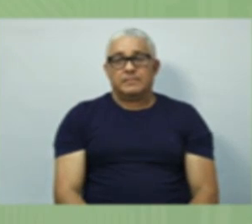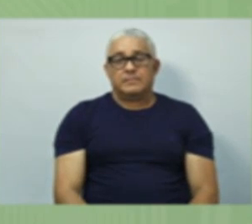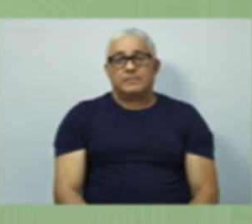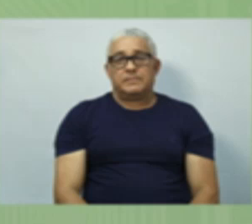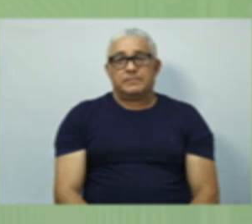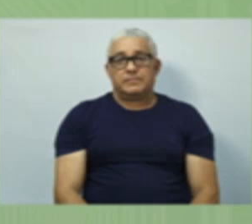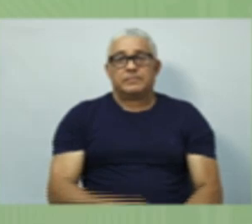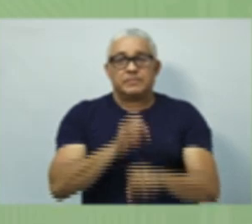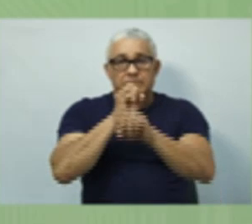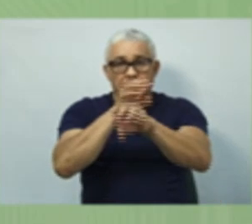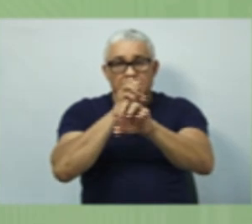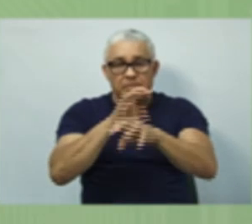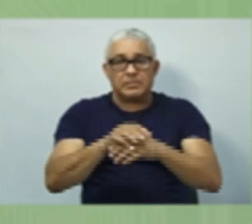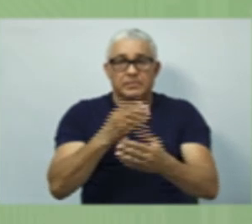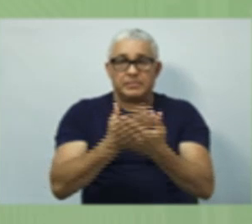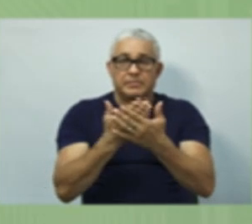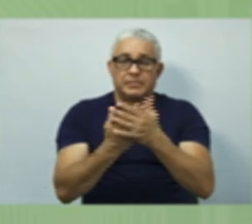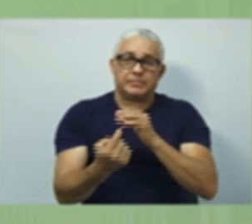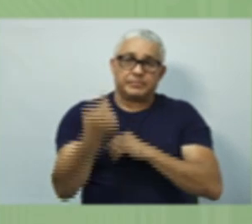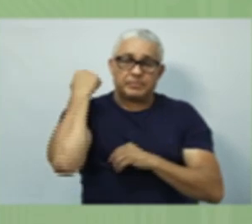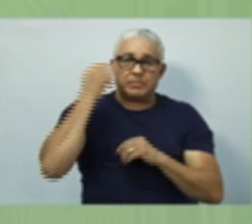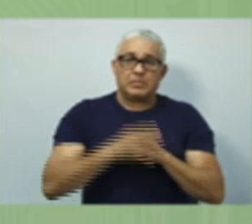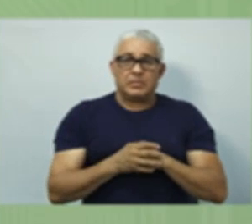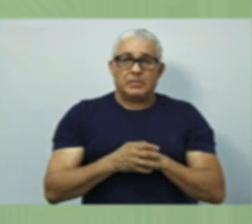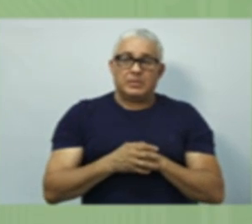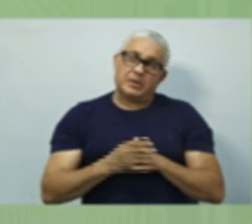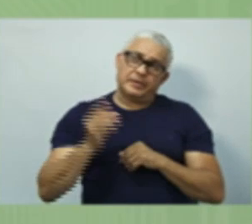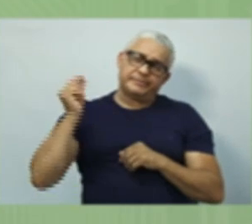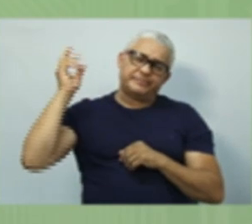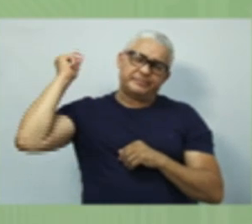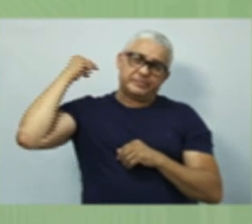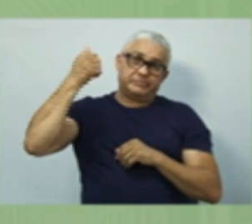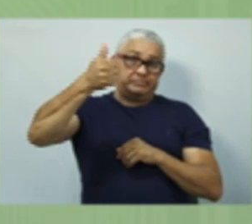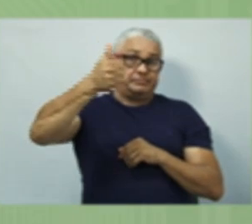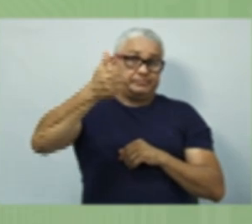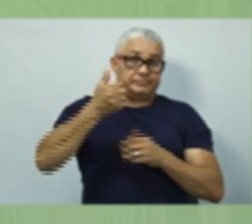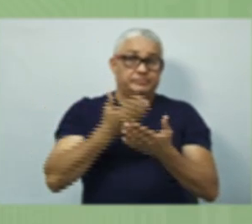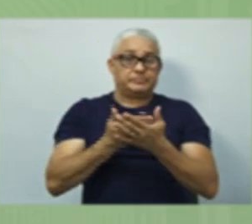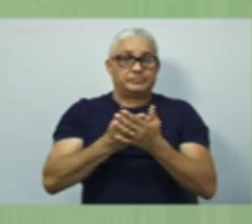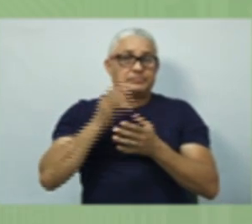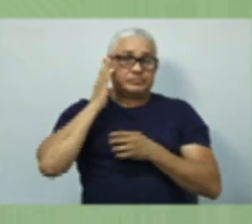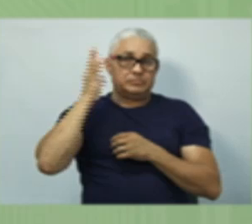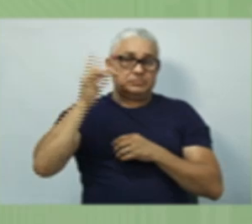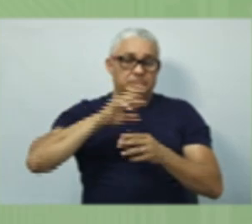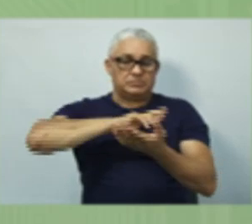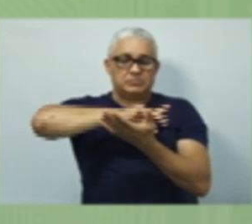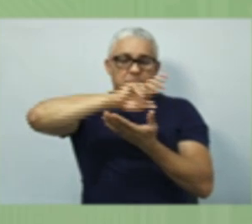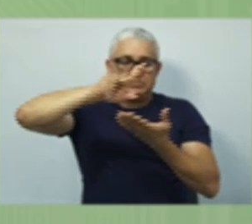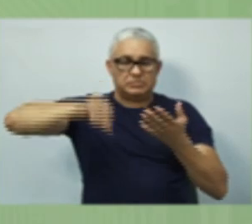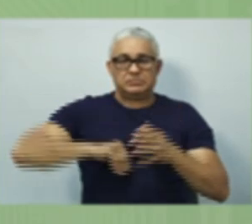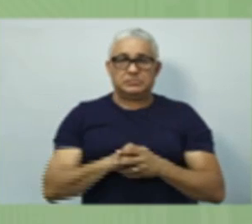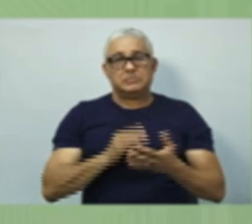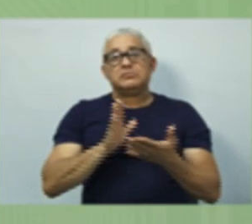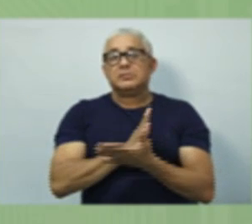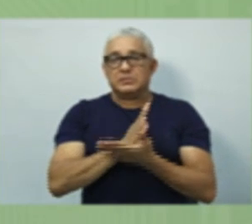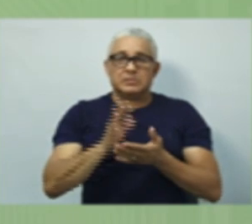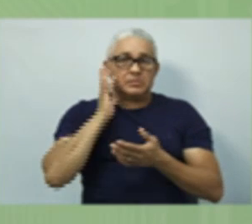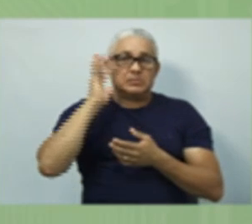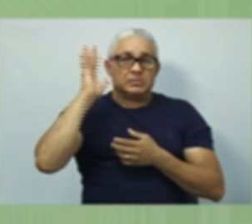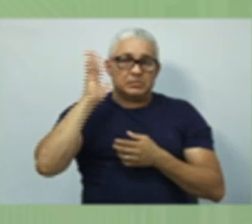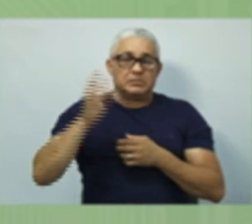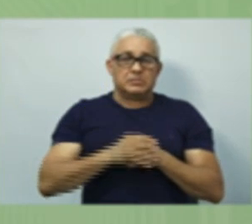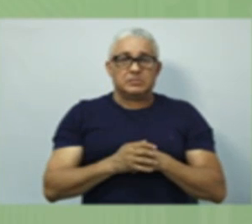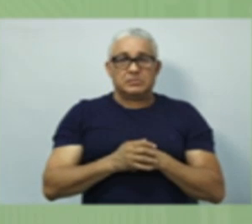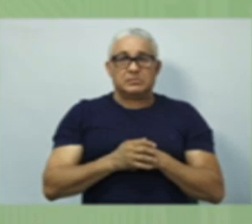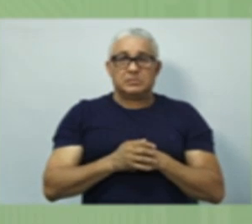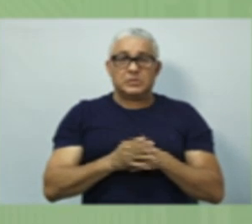nas nossas aulas na primeira aula sobre as teorias, algumas teorias nós falamos na aula e